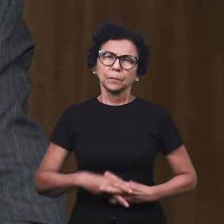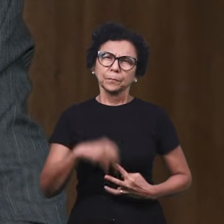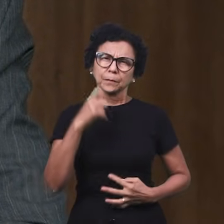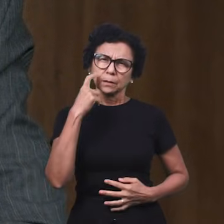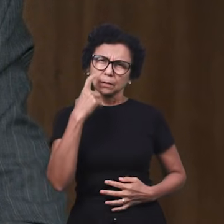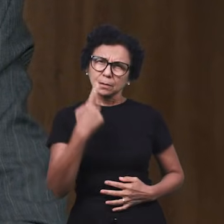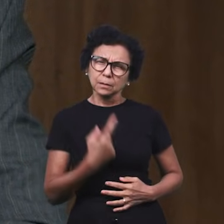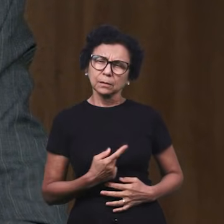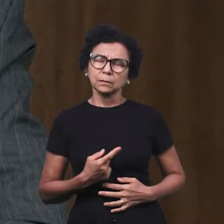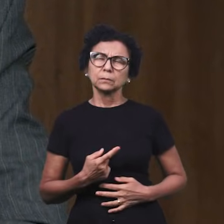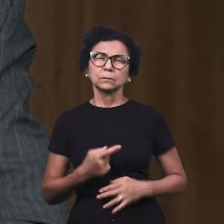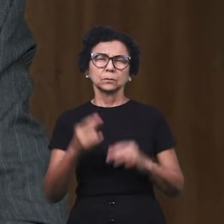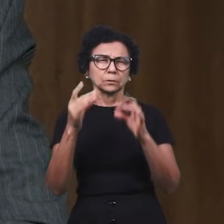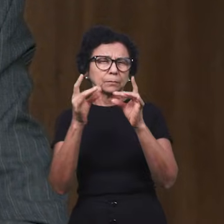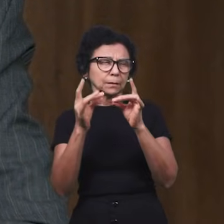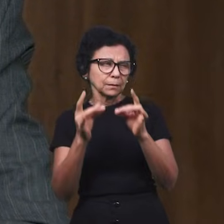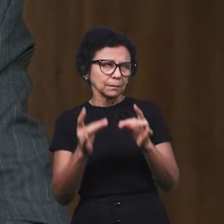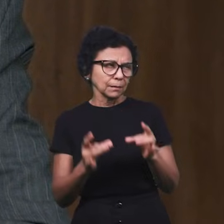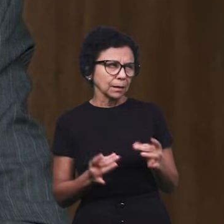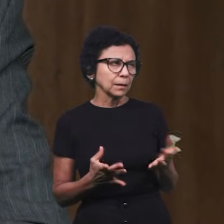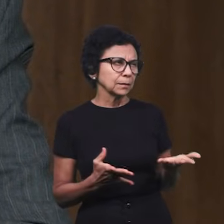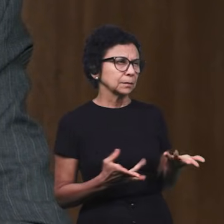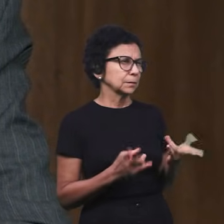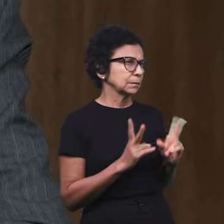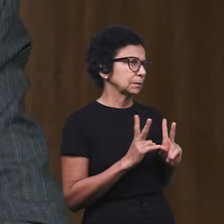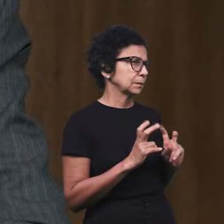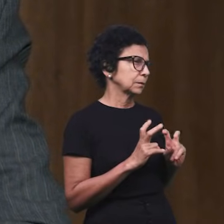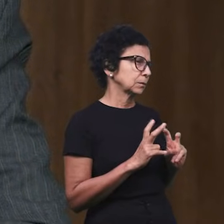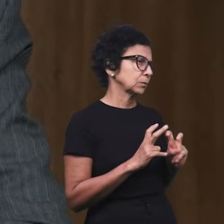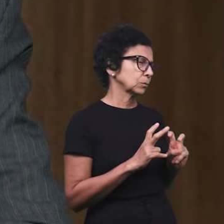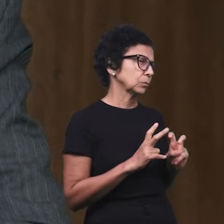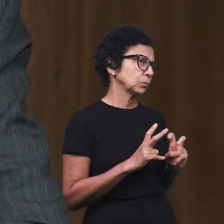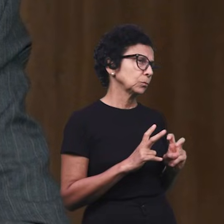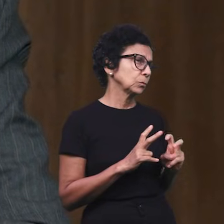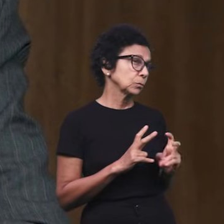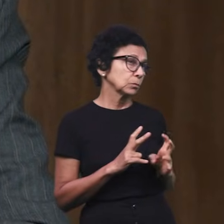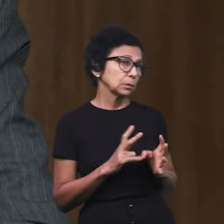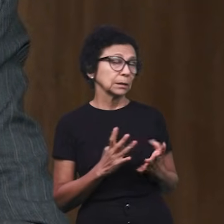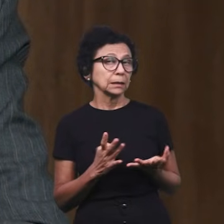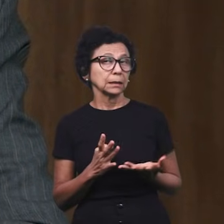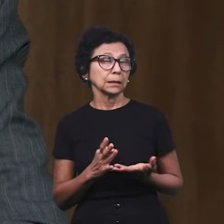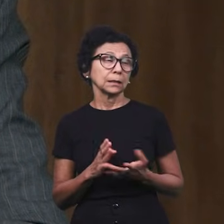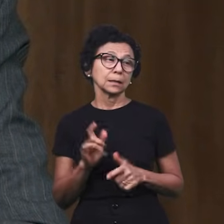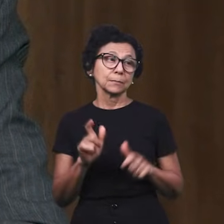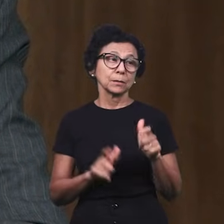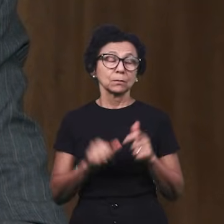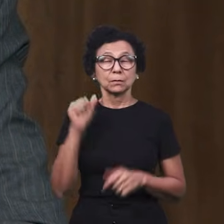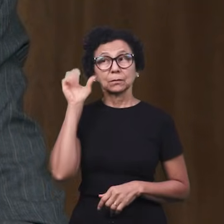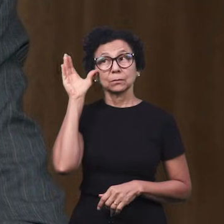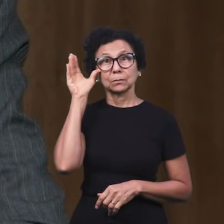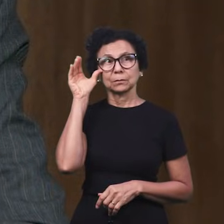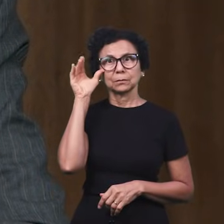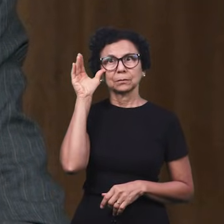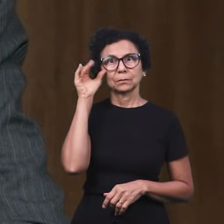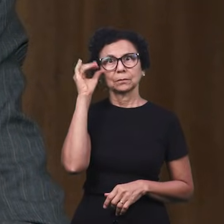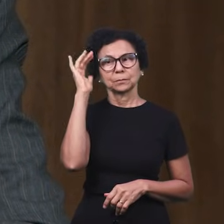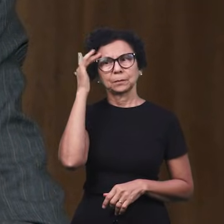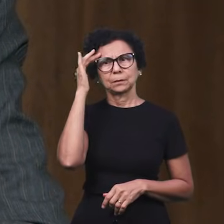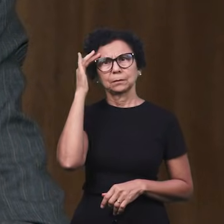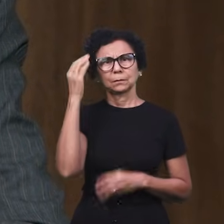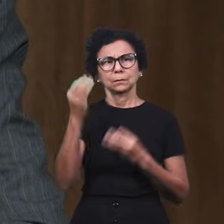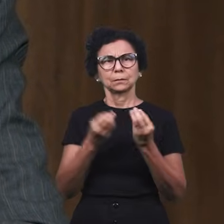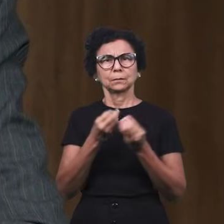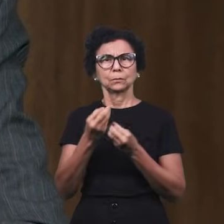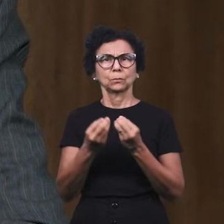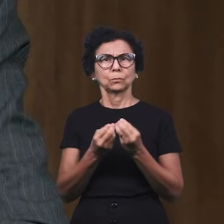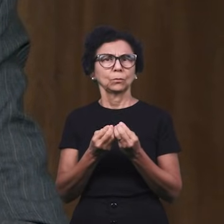mais um pouquinho, falar mais um pouquinho a respeito disso, porque é uma parte que todos ficam assim um pouco curiosos para